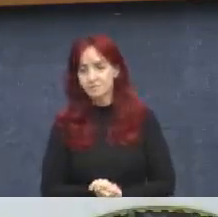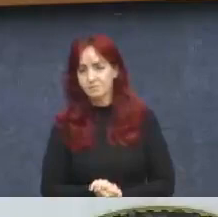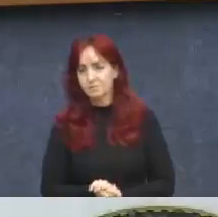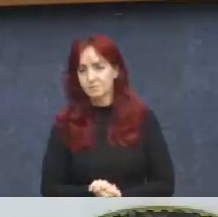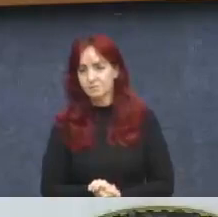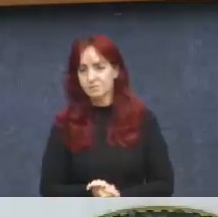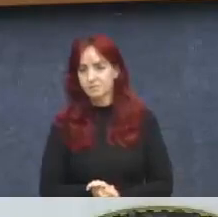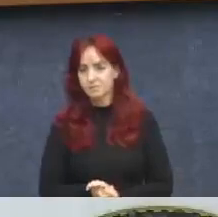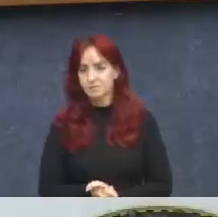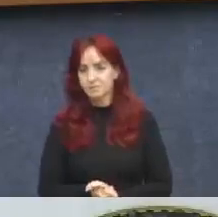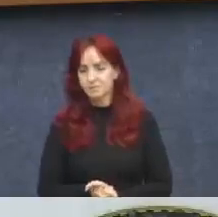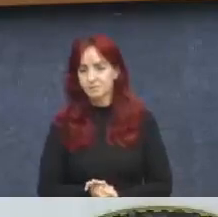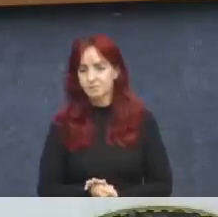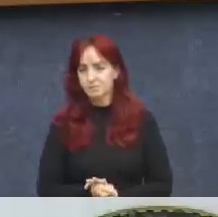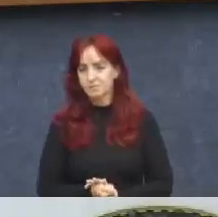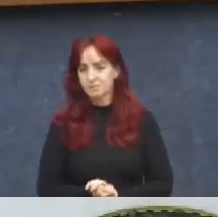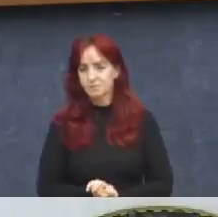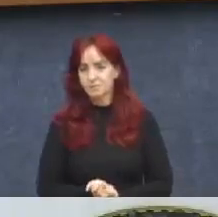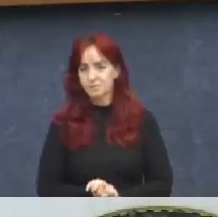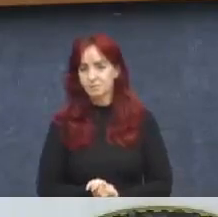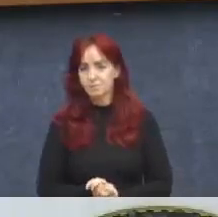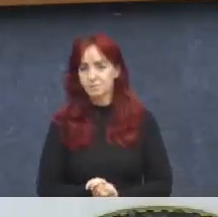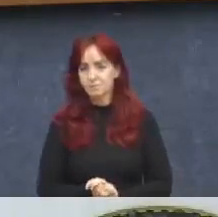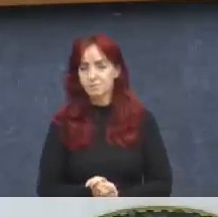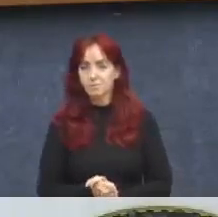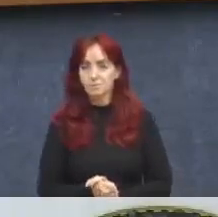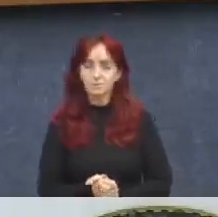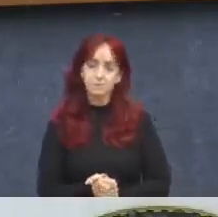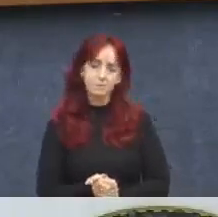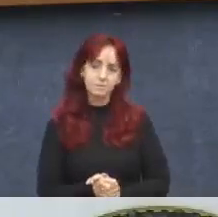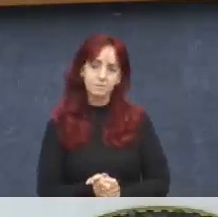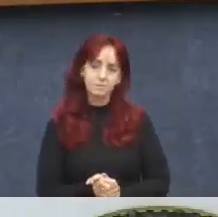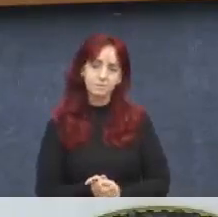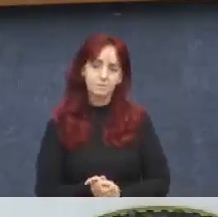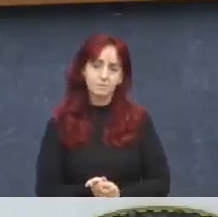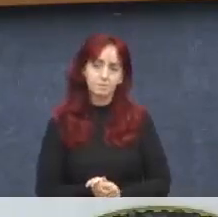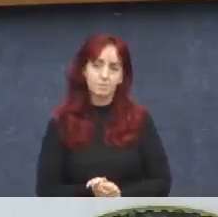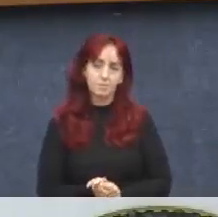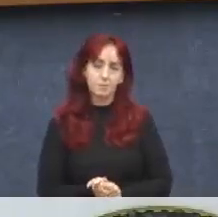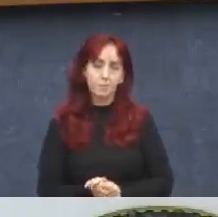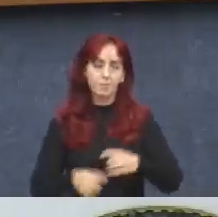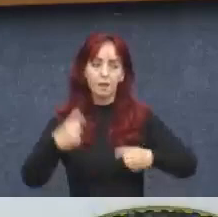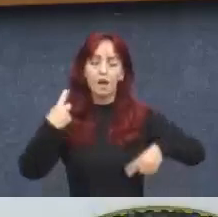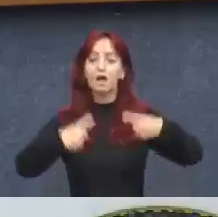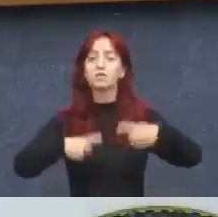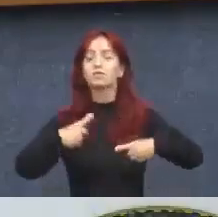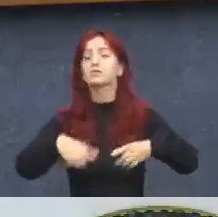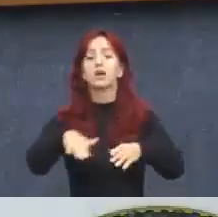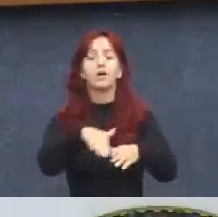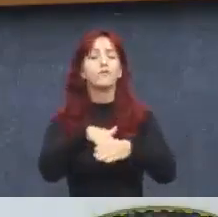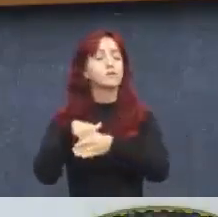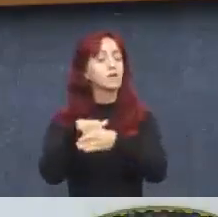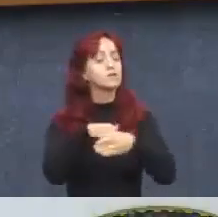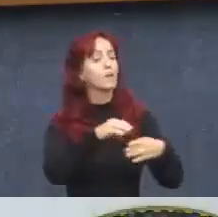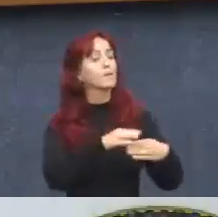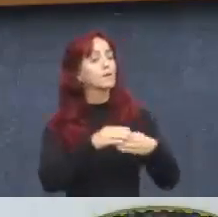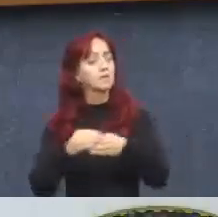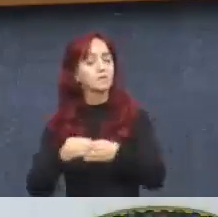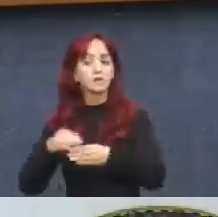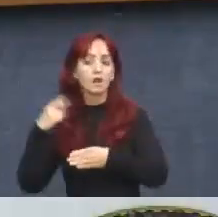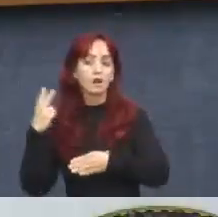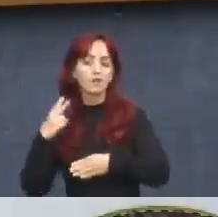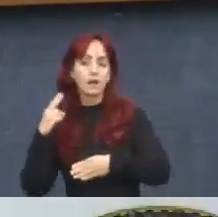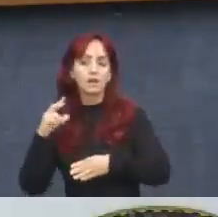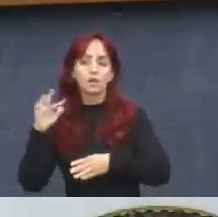Você está indo muito bem, secretário. É isso. Isso. Em discussão e votação, para encaminhar a votação, vereadora Fernanda